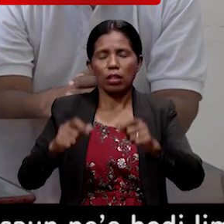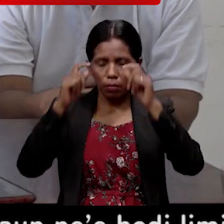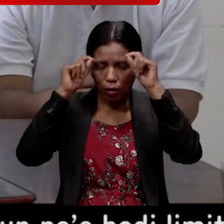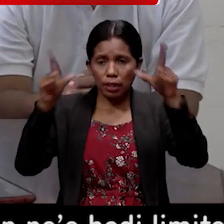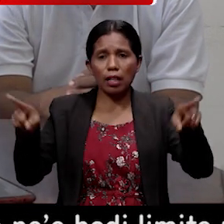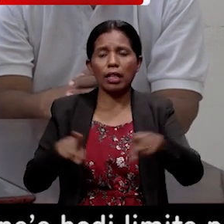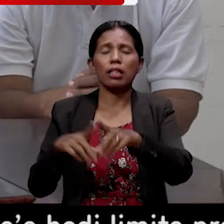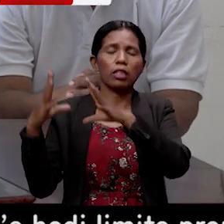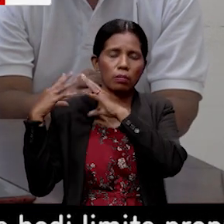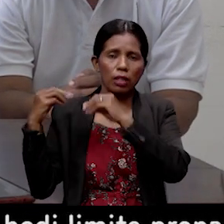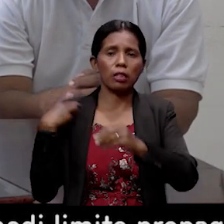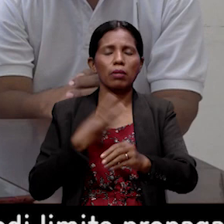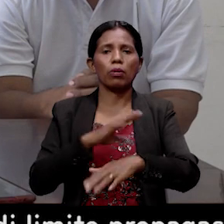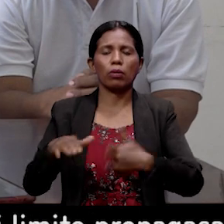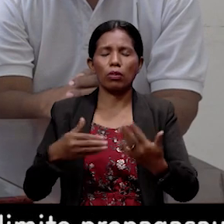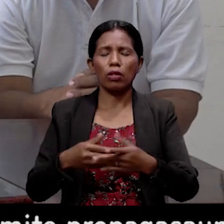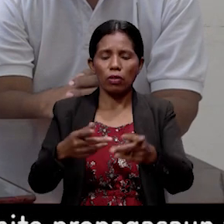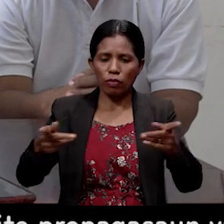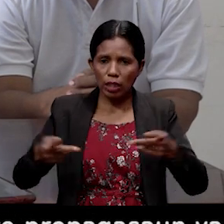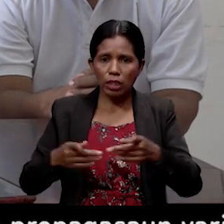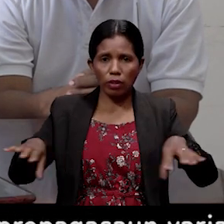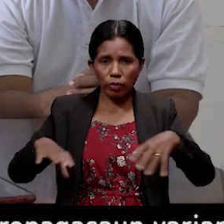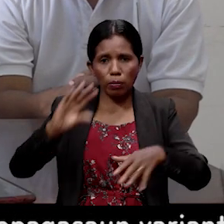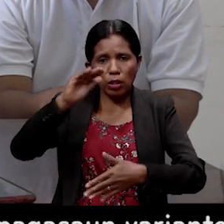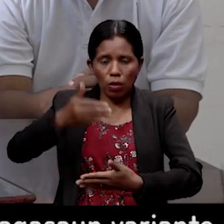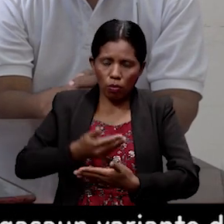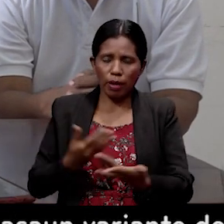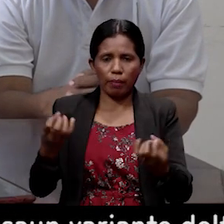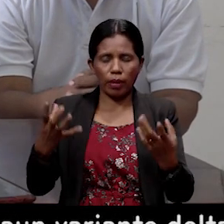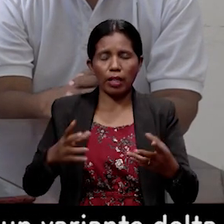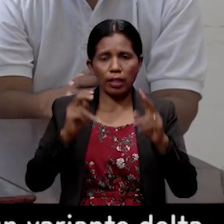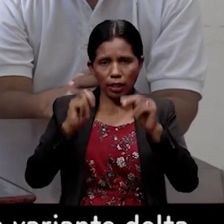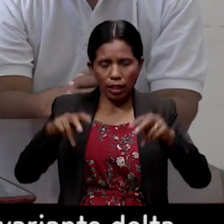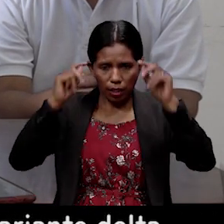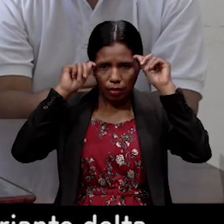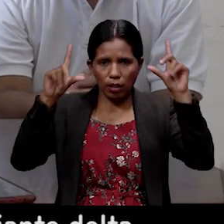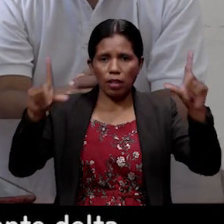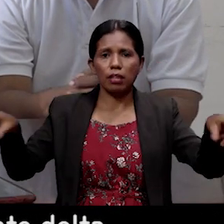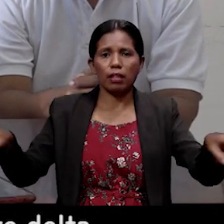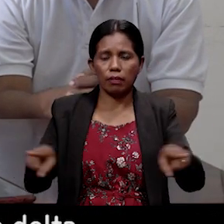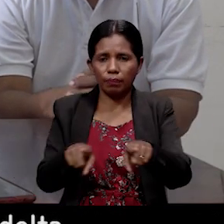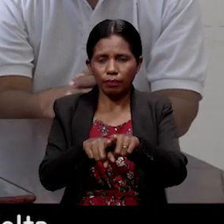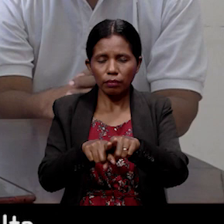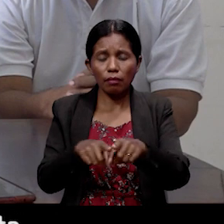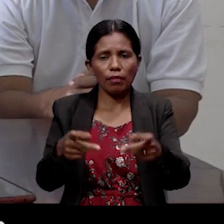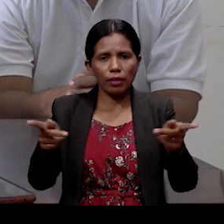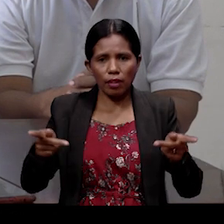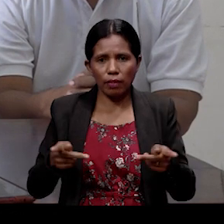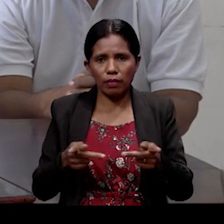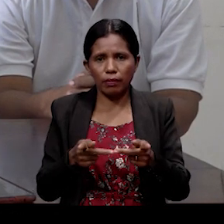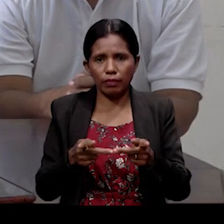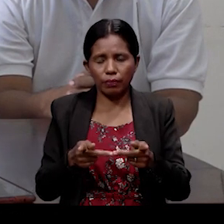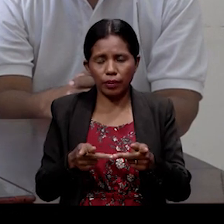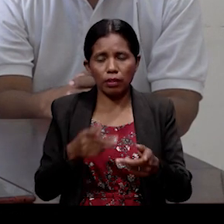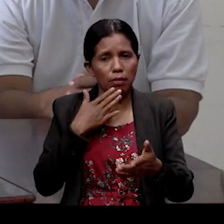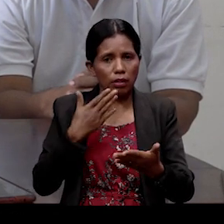nian. Timor-Leste fatin serviço ba ninia uan sira hutu. Tem que Timor-Leste sair fatin nida ne bema ki ita